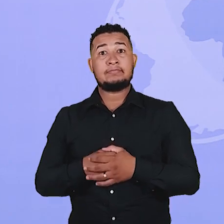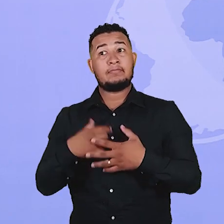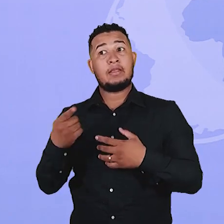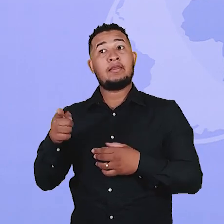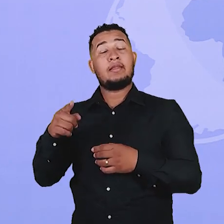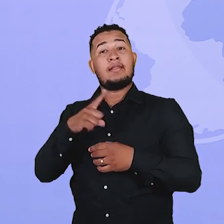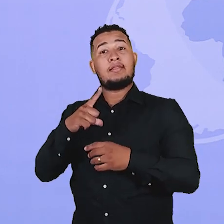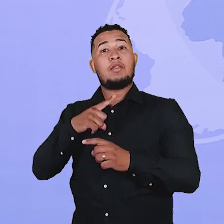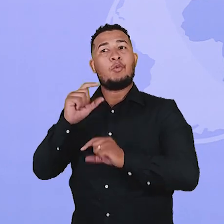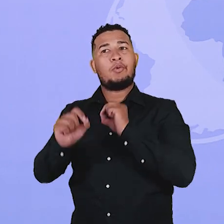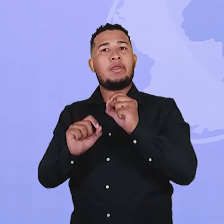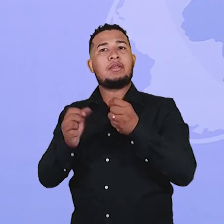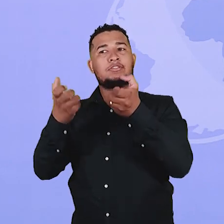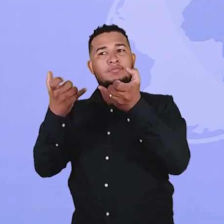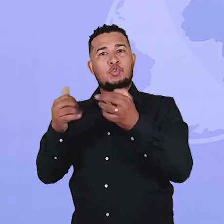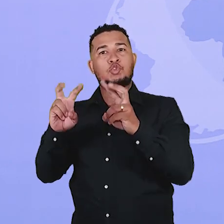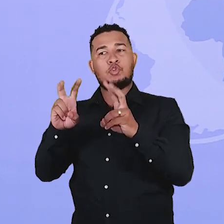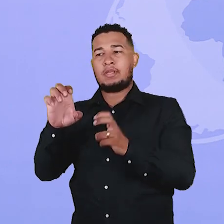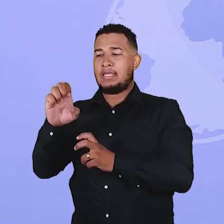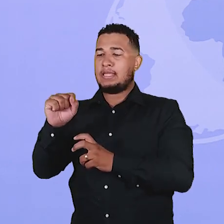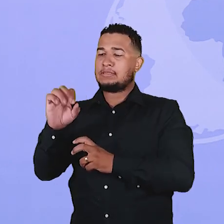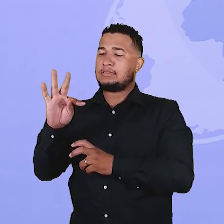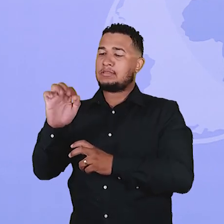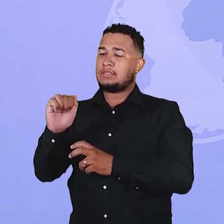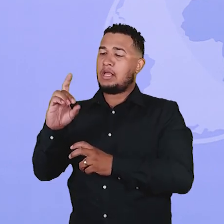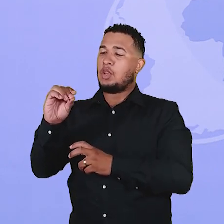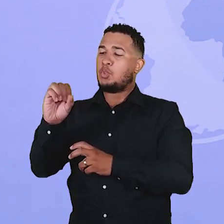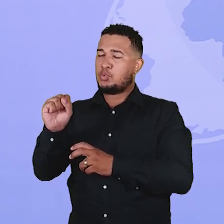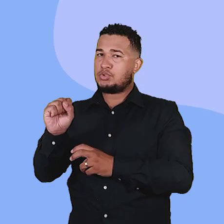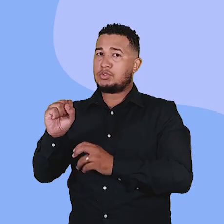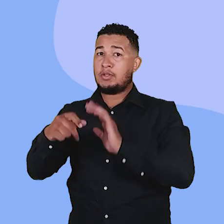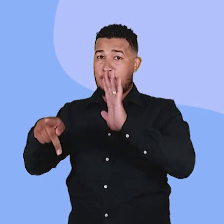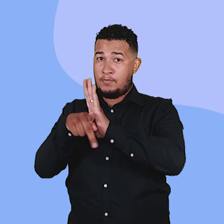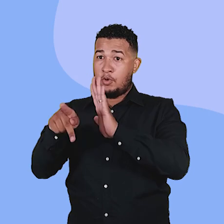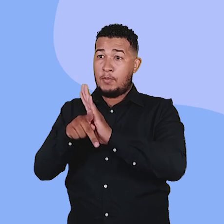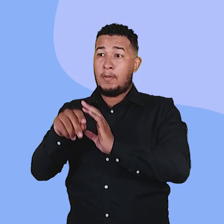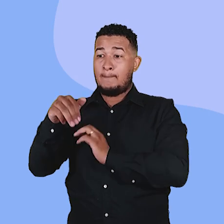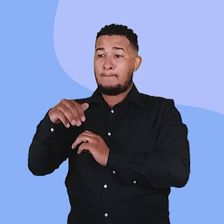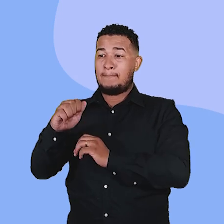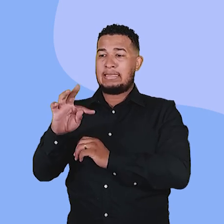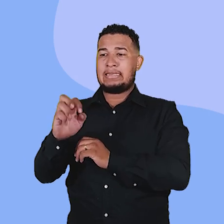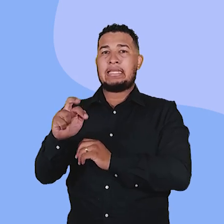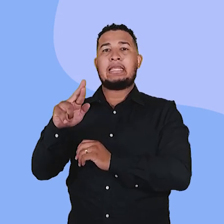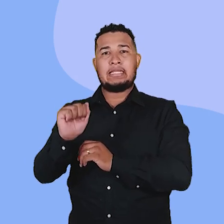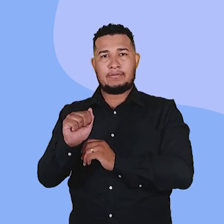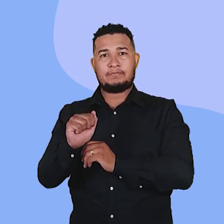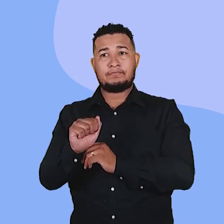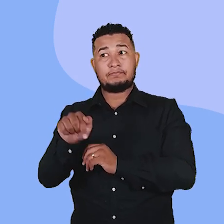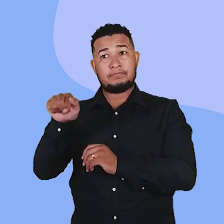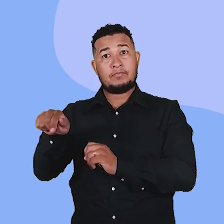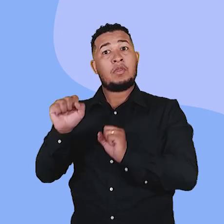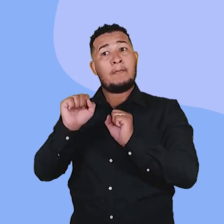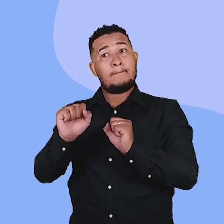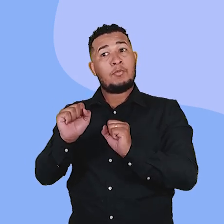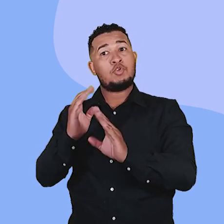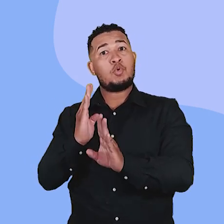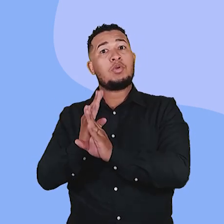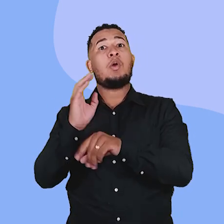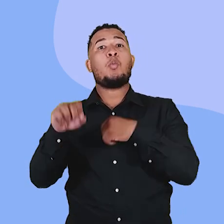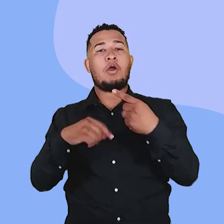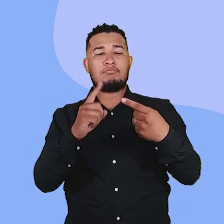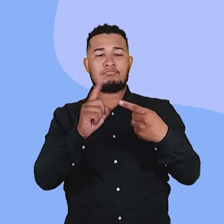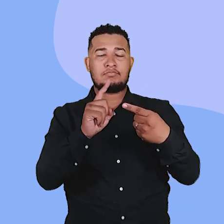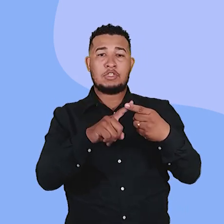E aí entra o que a gente chama de estados da matéria. Por exemplo, a matéria ela pode ser encontrada no